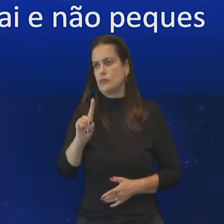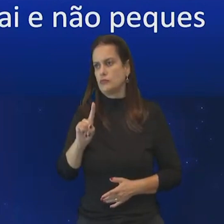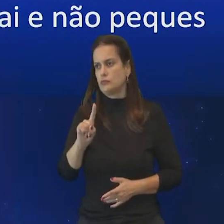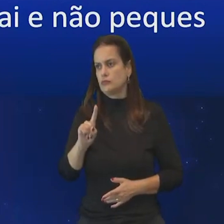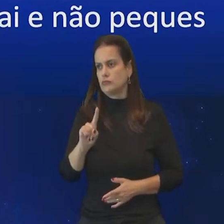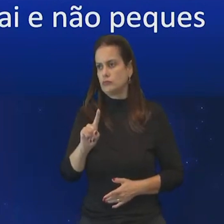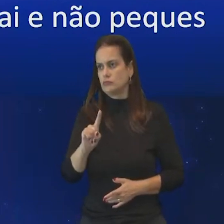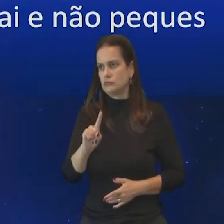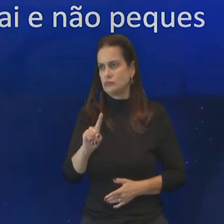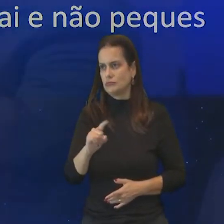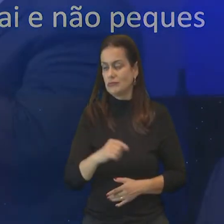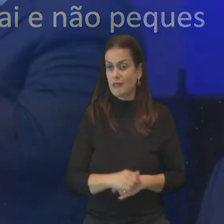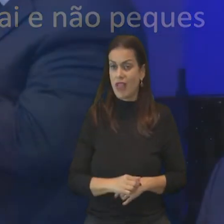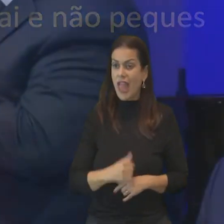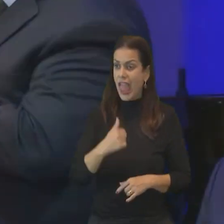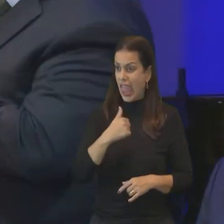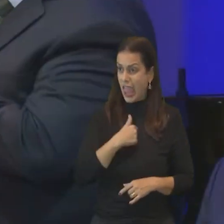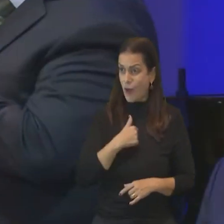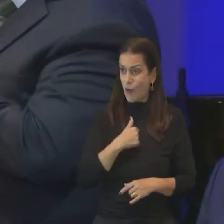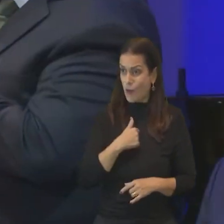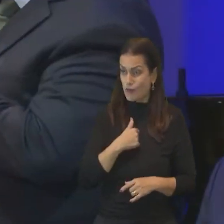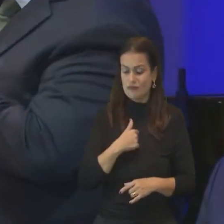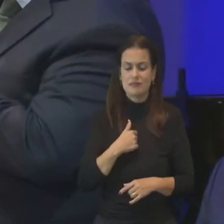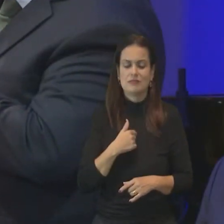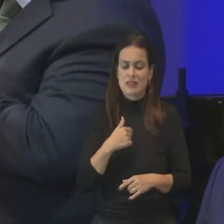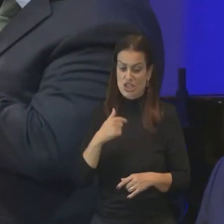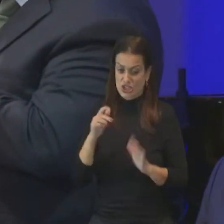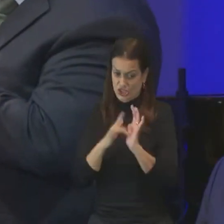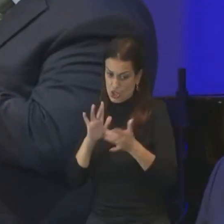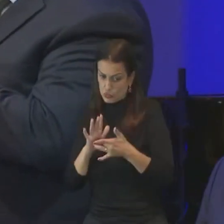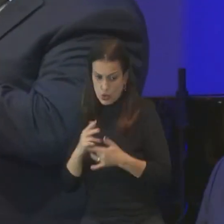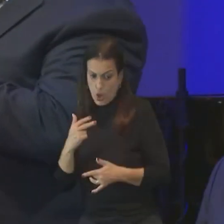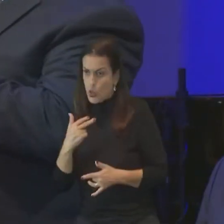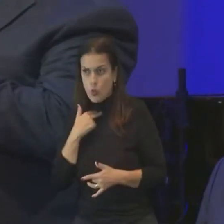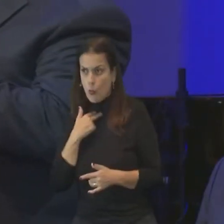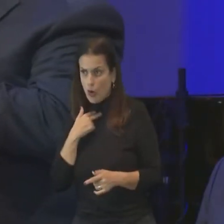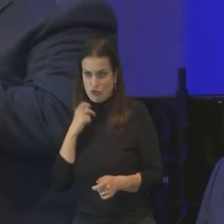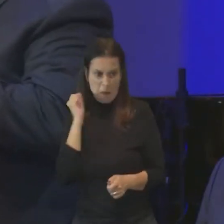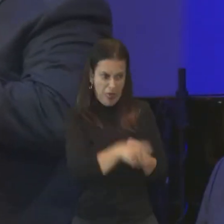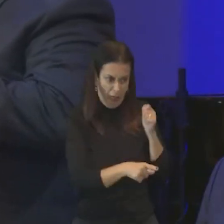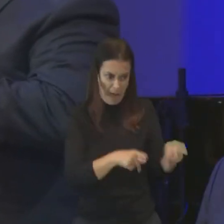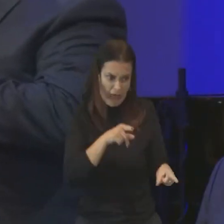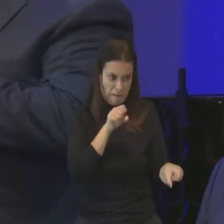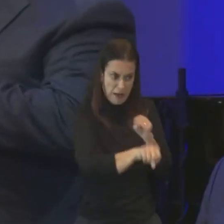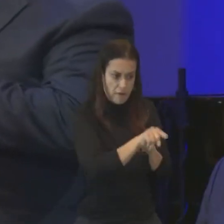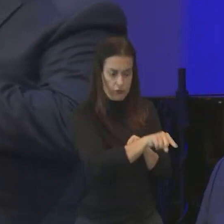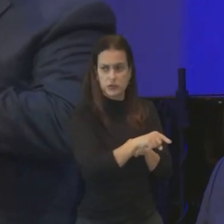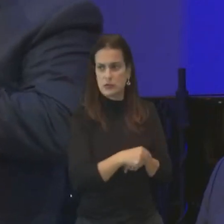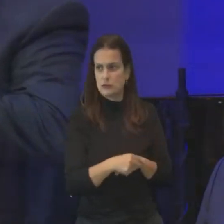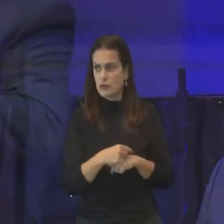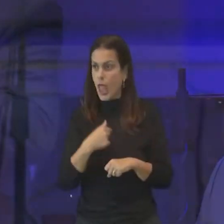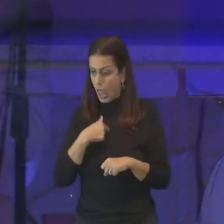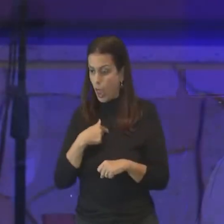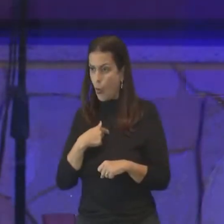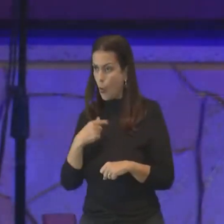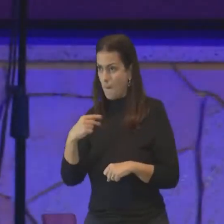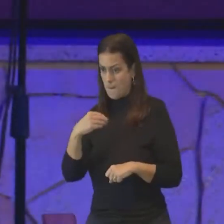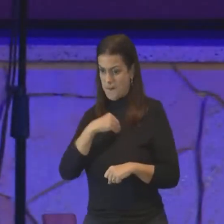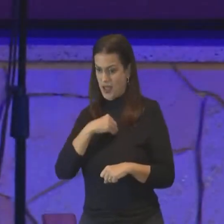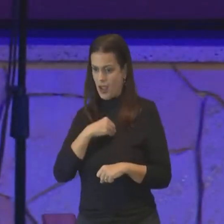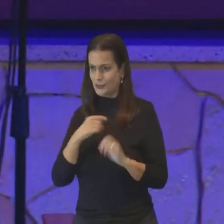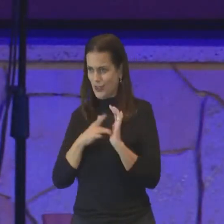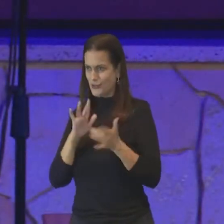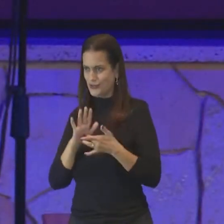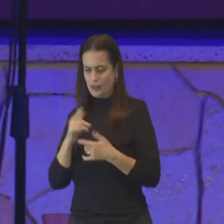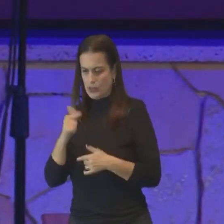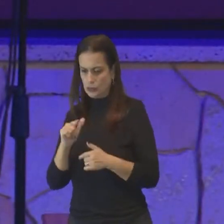sou Jesus, eu poderia te atirar a primeira pedra, nem eu que não tenho pecado, eu te condeno e eu atiro pedra